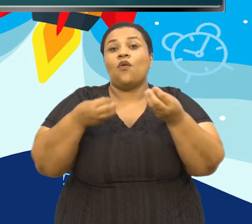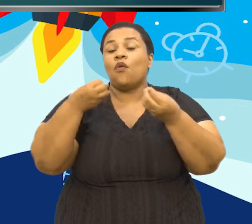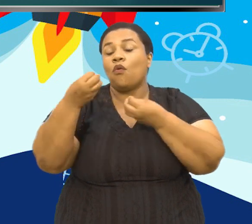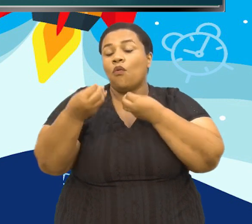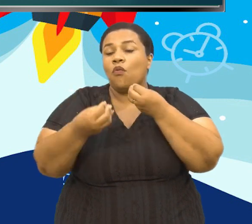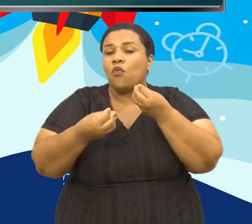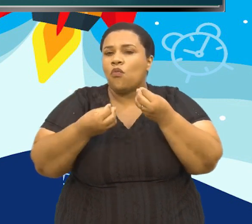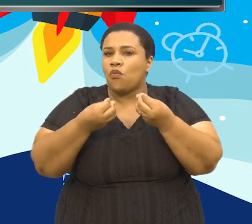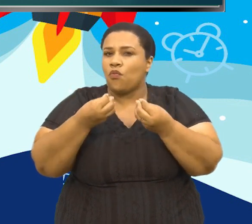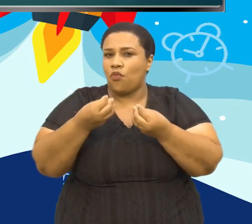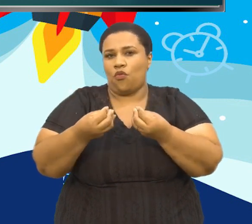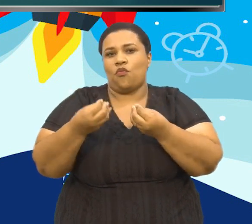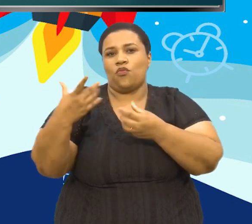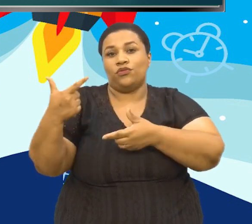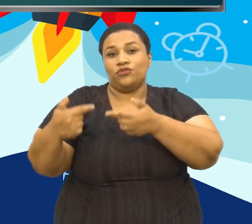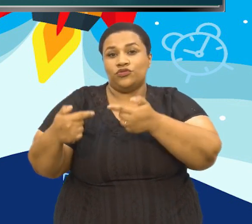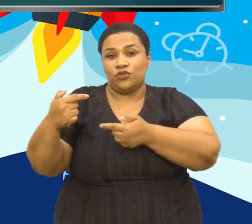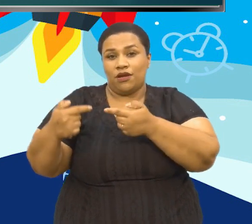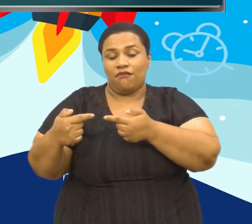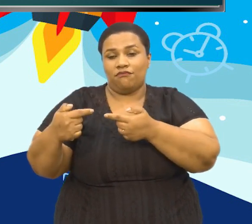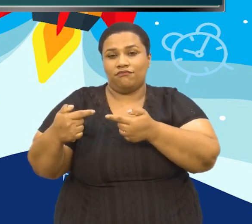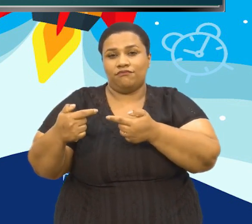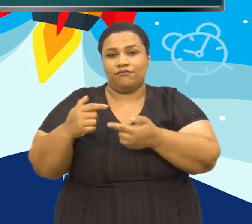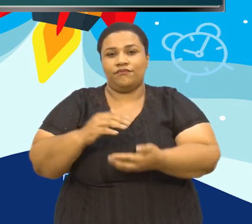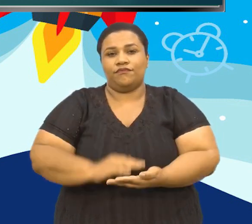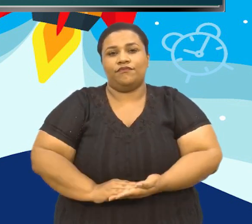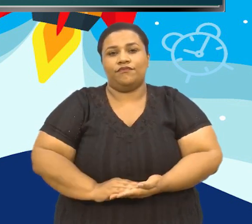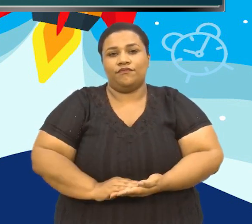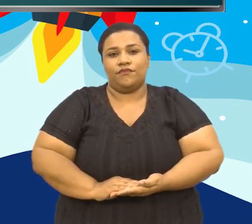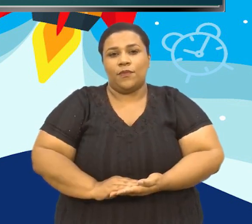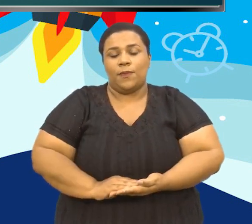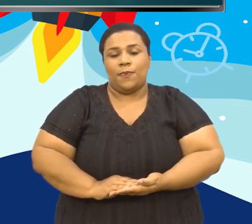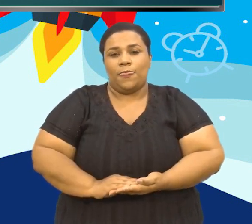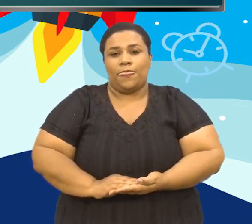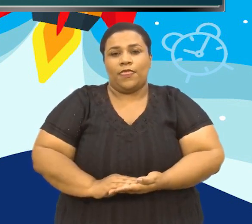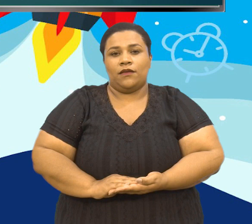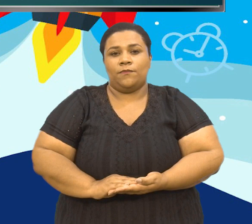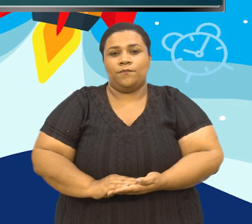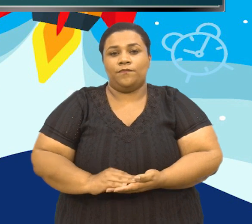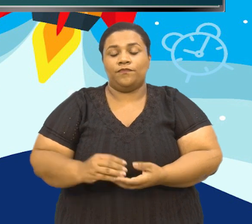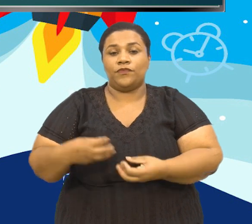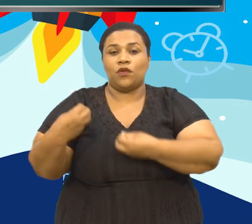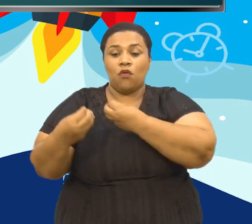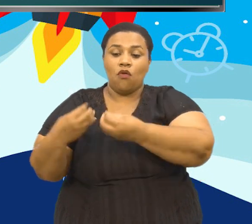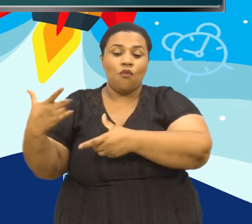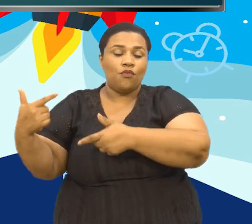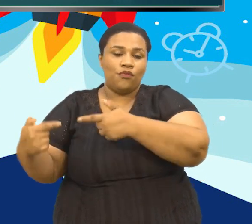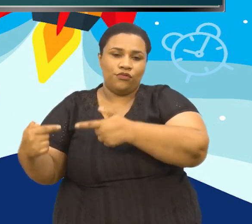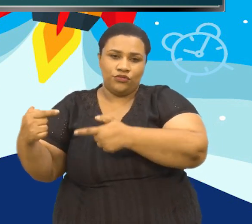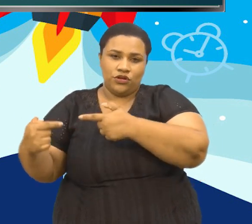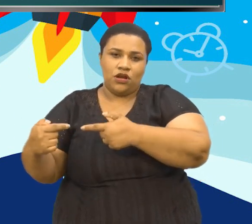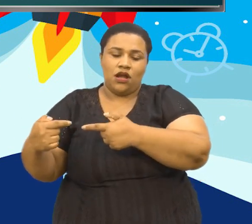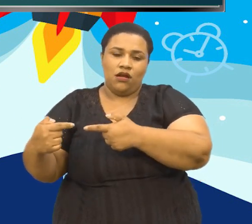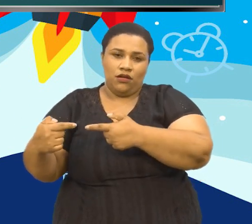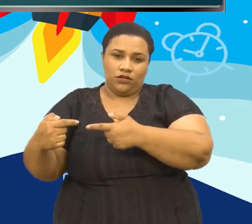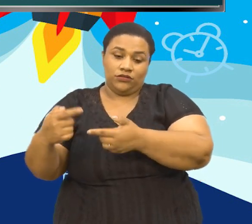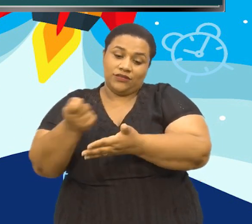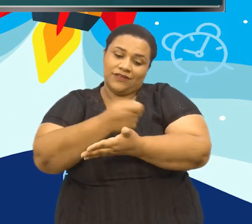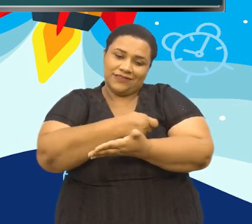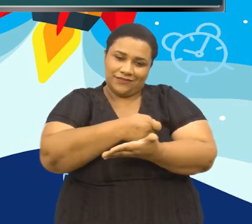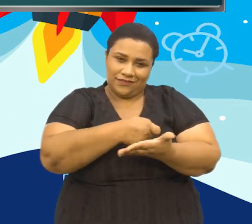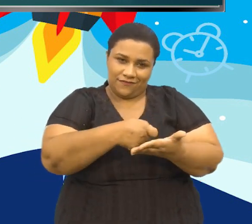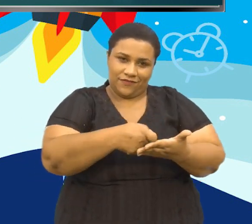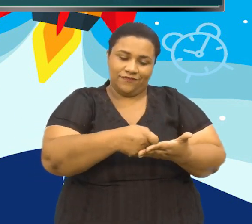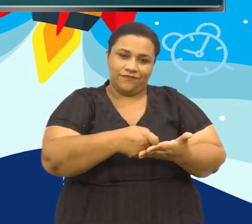passo de como nós devemos jogar este jogo. É a forma de jogar ou maneira de jogar que nós